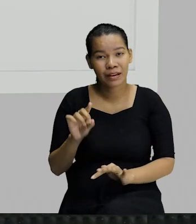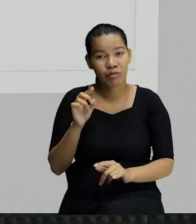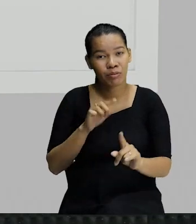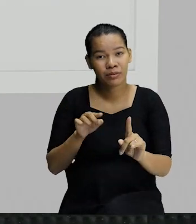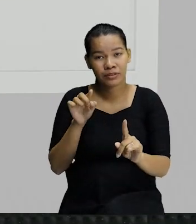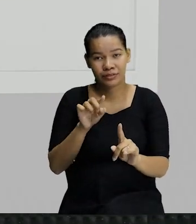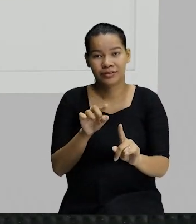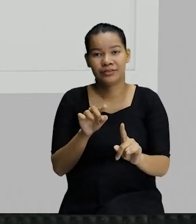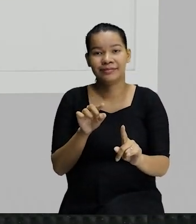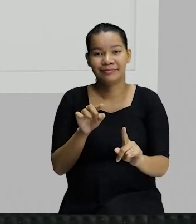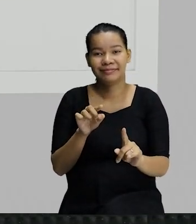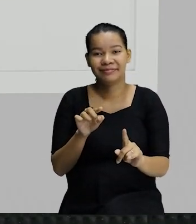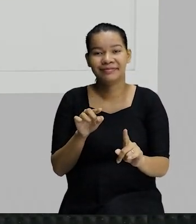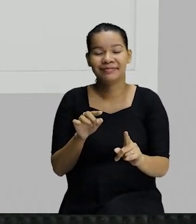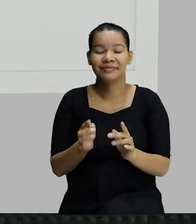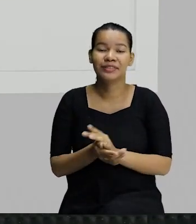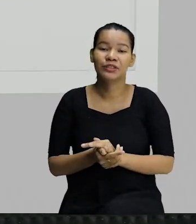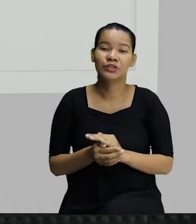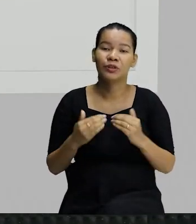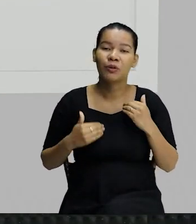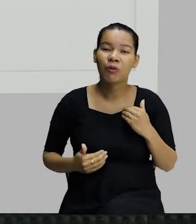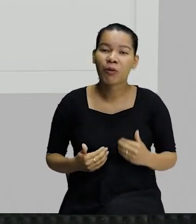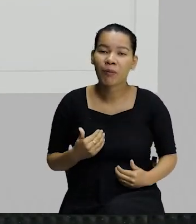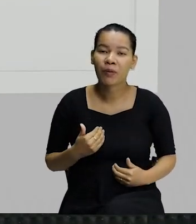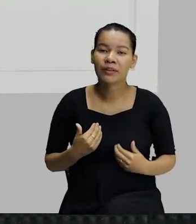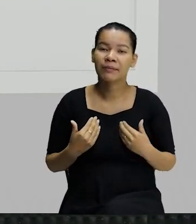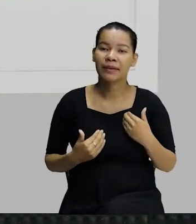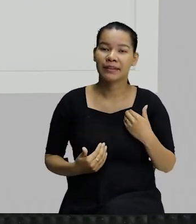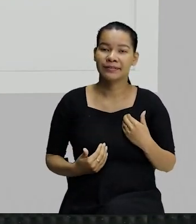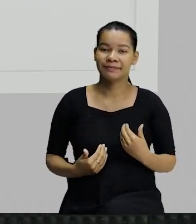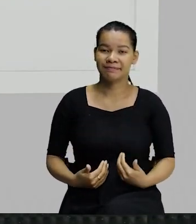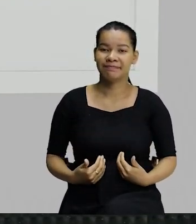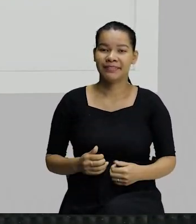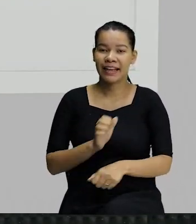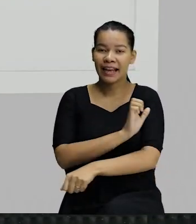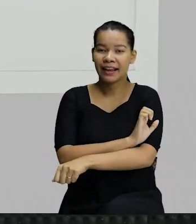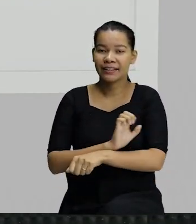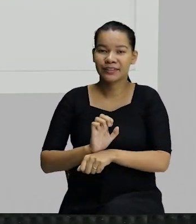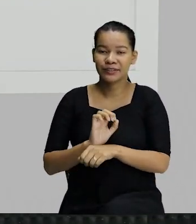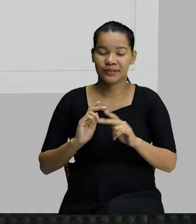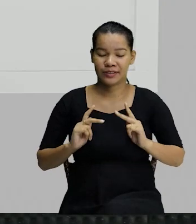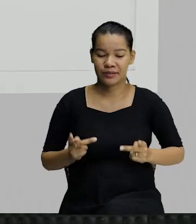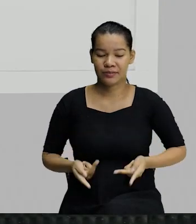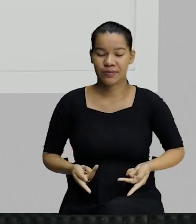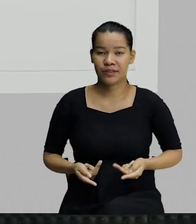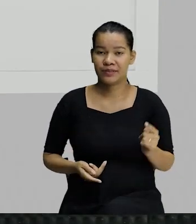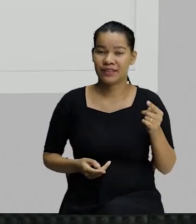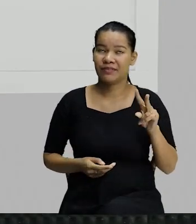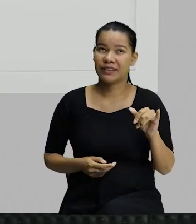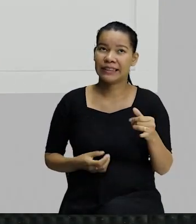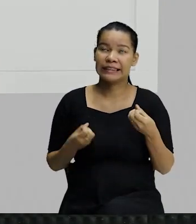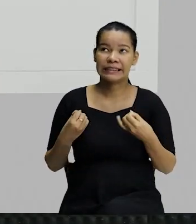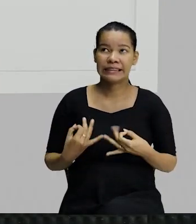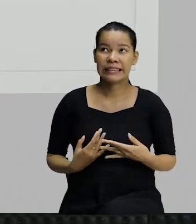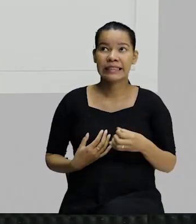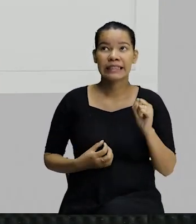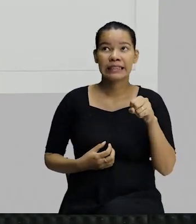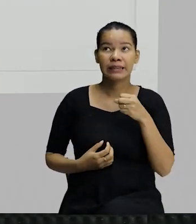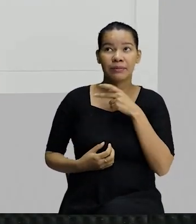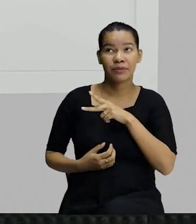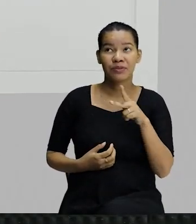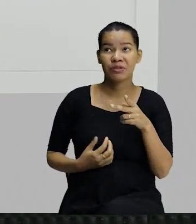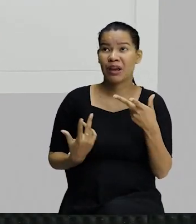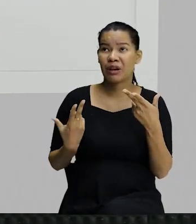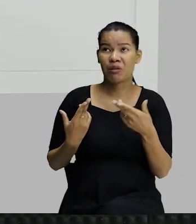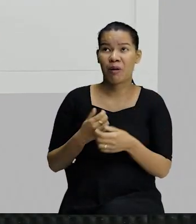a finalidade do comportamento ético do ser humano. Olha como Aristóteles vai trazer. Aí tu vai dizer assim, bom, professor, até agora tá igual a